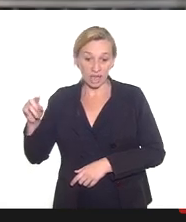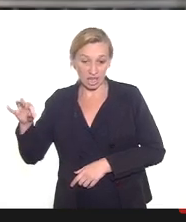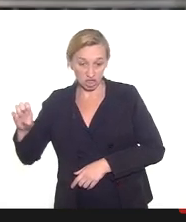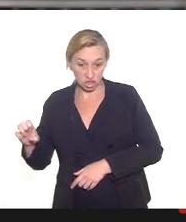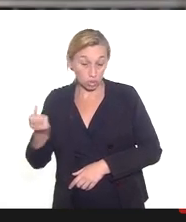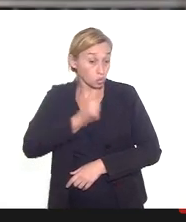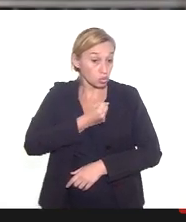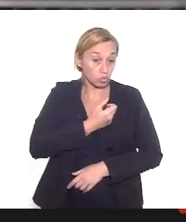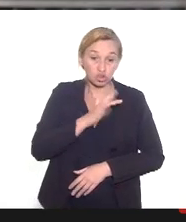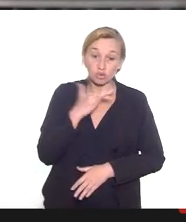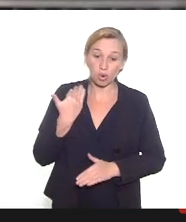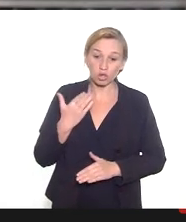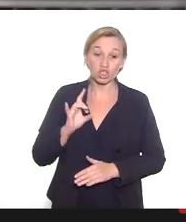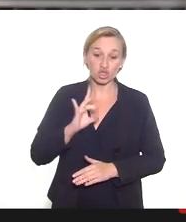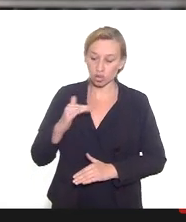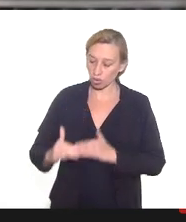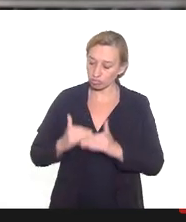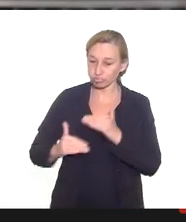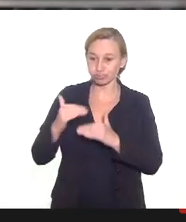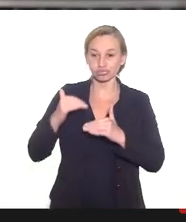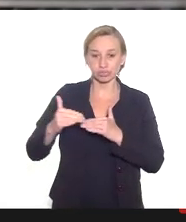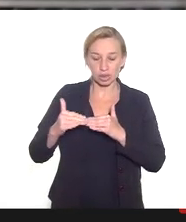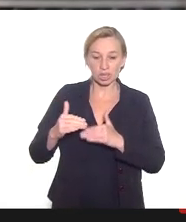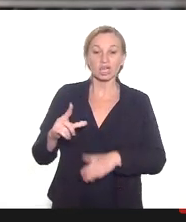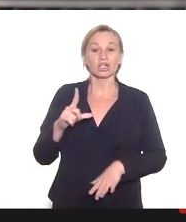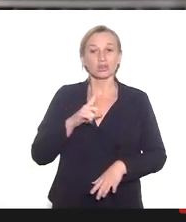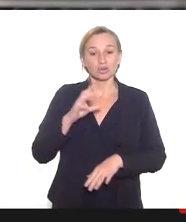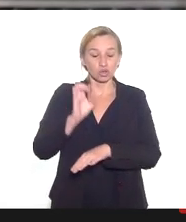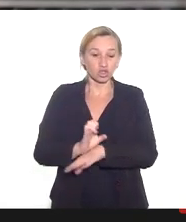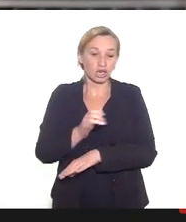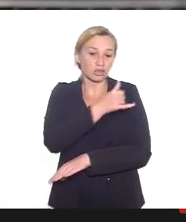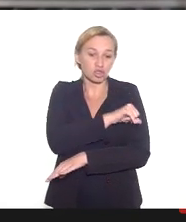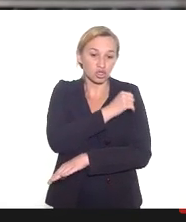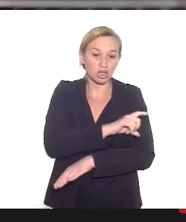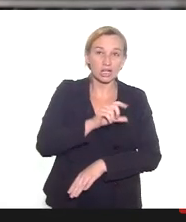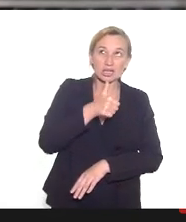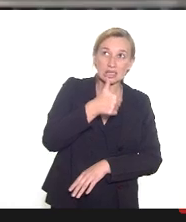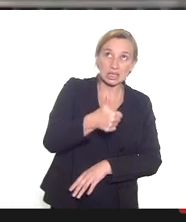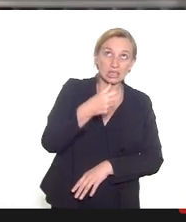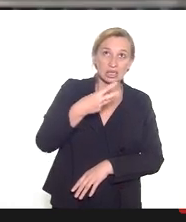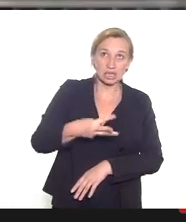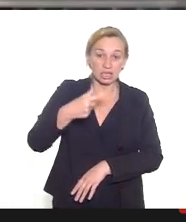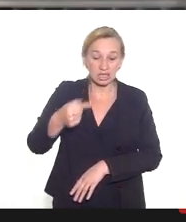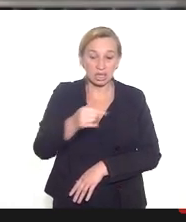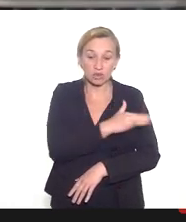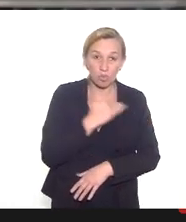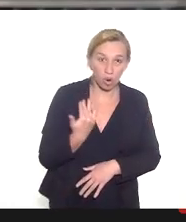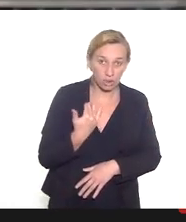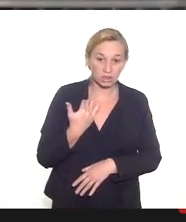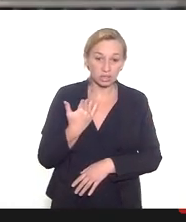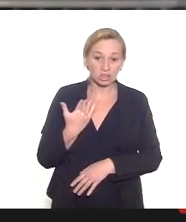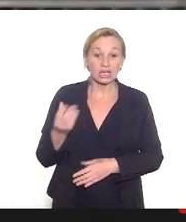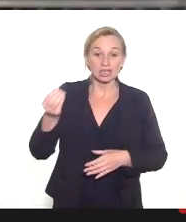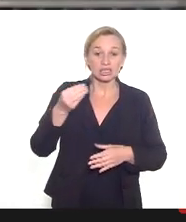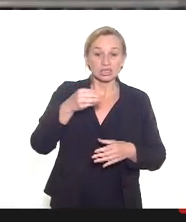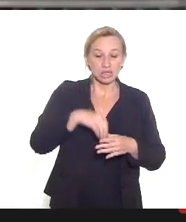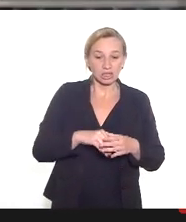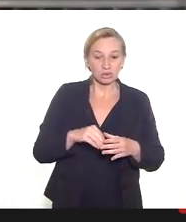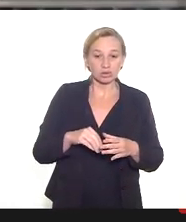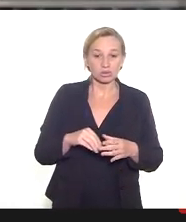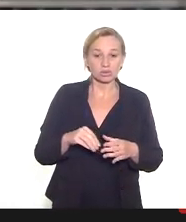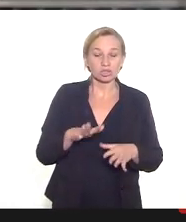Que Avança nós tivemos o estado do Rio de Janeiro cerca de 137 morte dentre